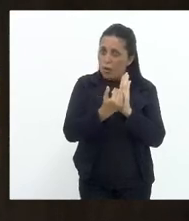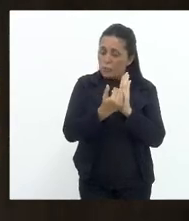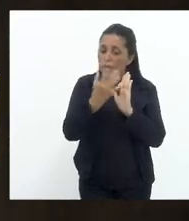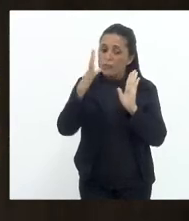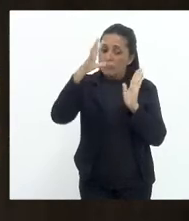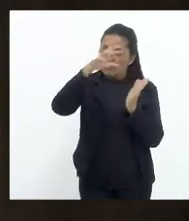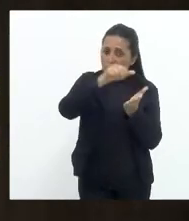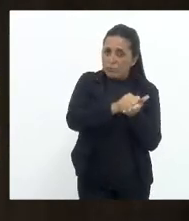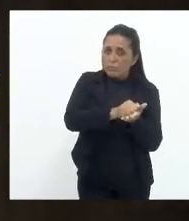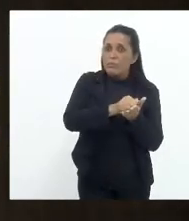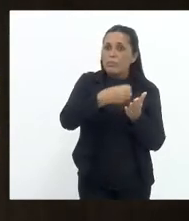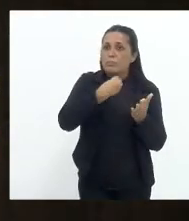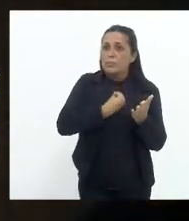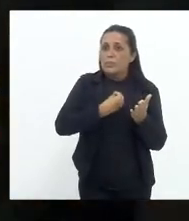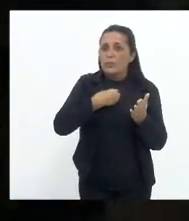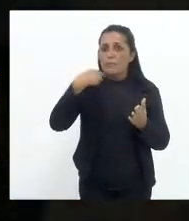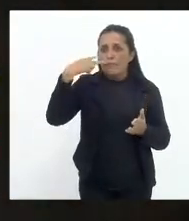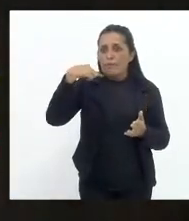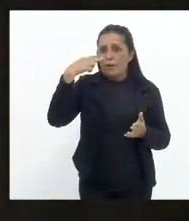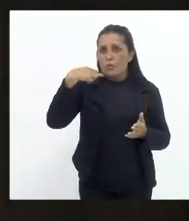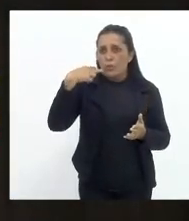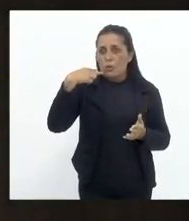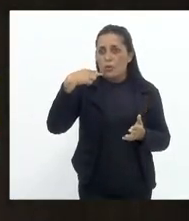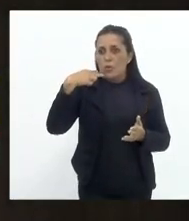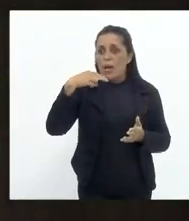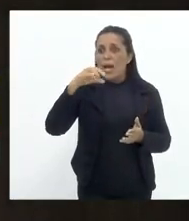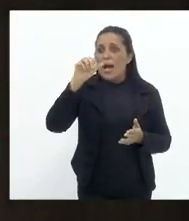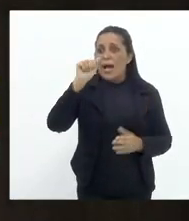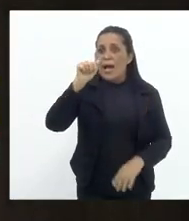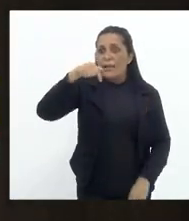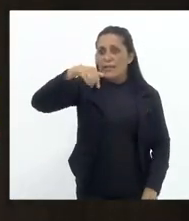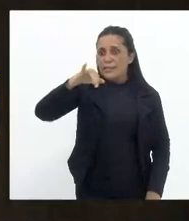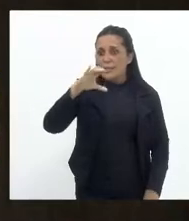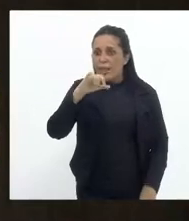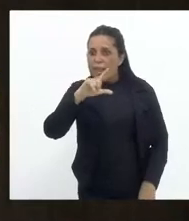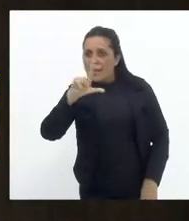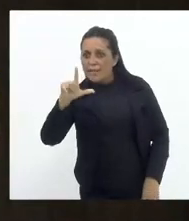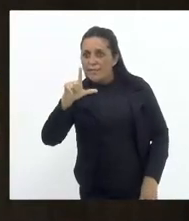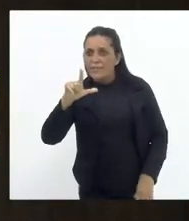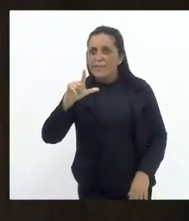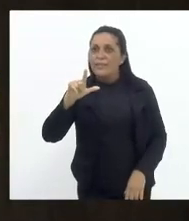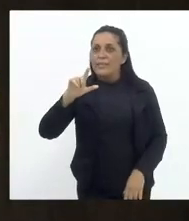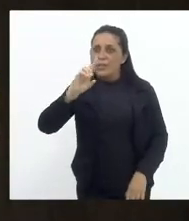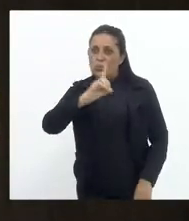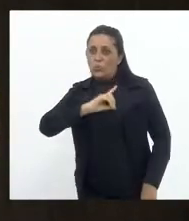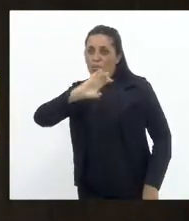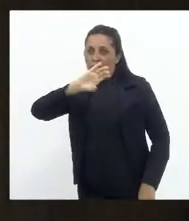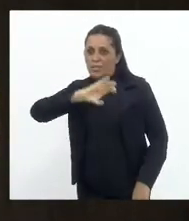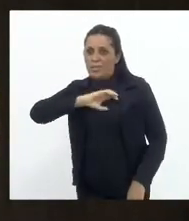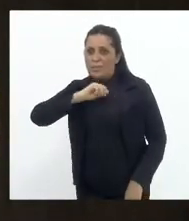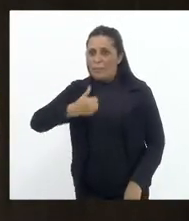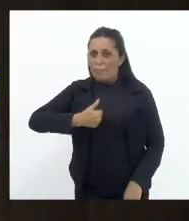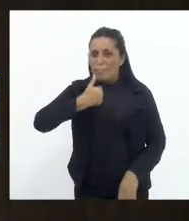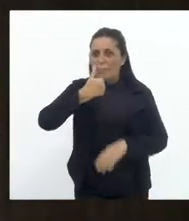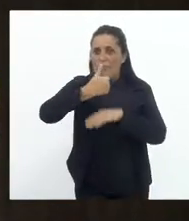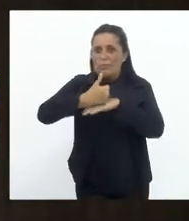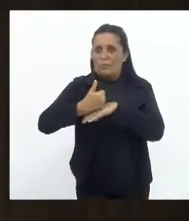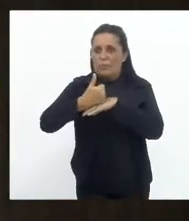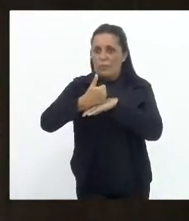apenas para registrar a presença o seu presidente do vereador aquiciley Silva de Duque de Caxias está no seu primeiro mandato se encontra aqui conosco